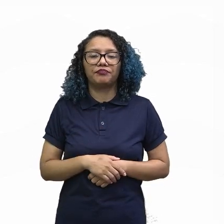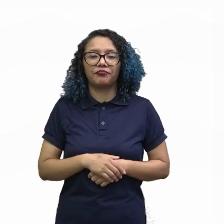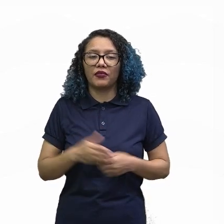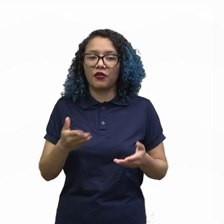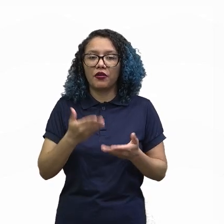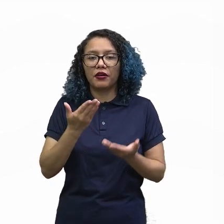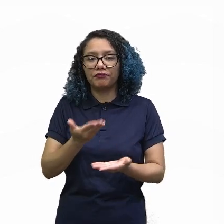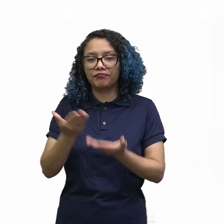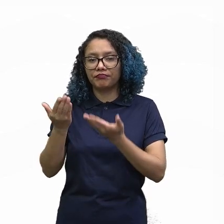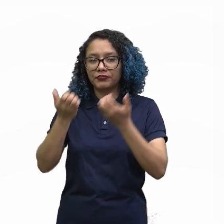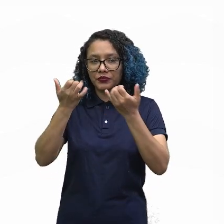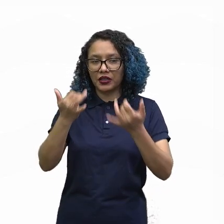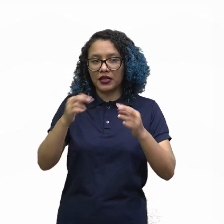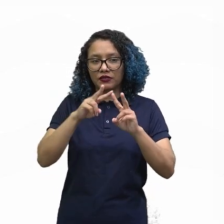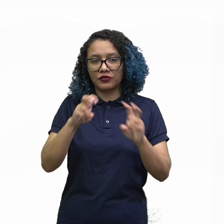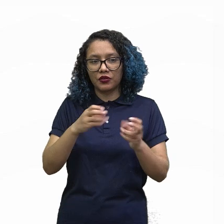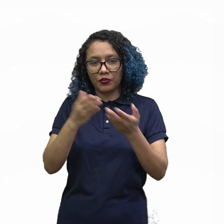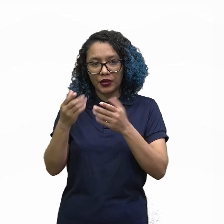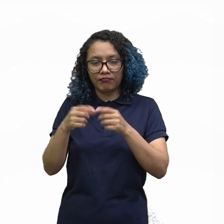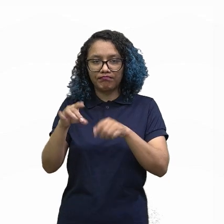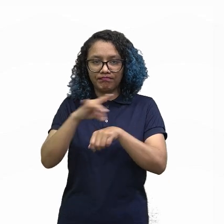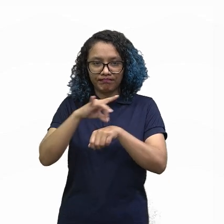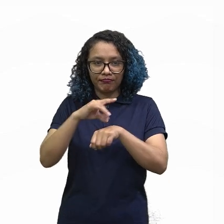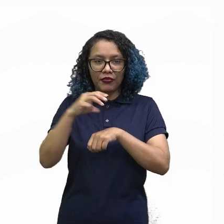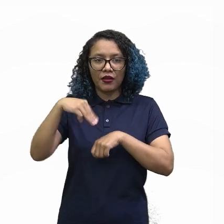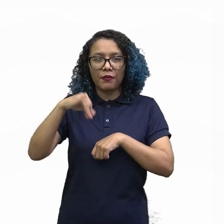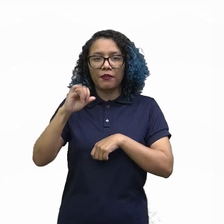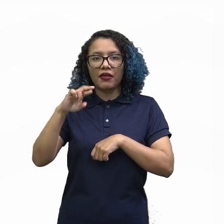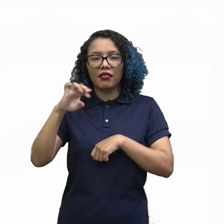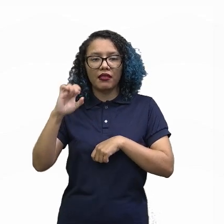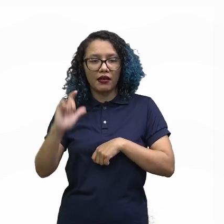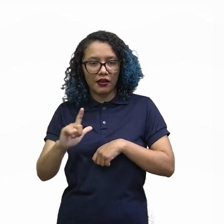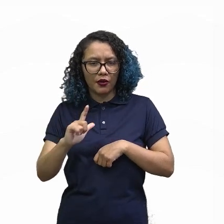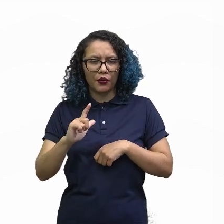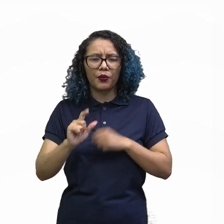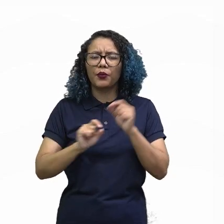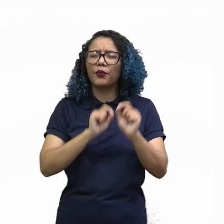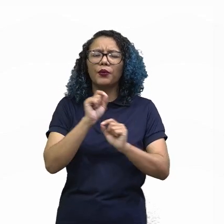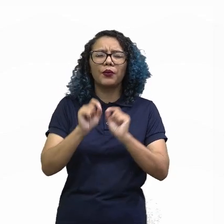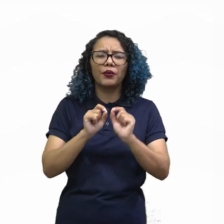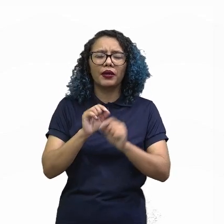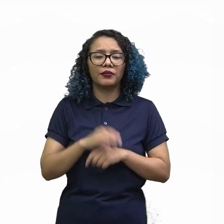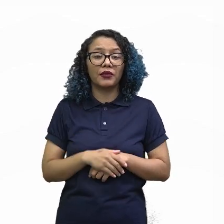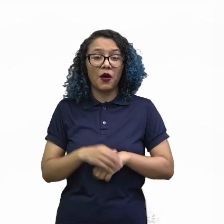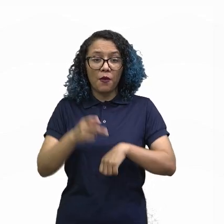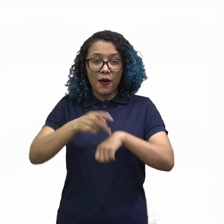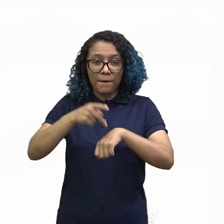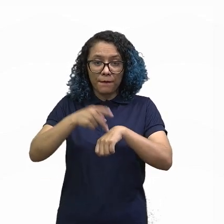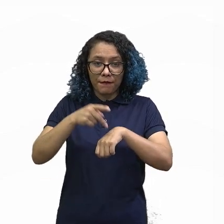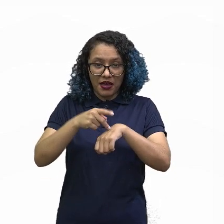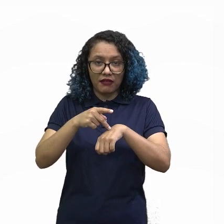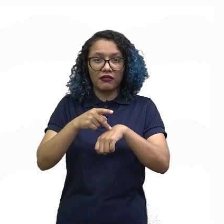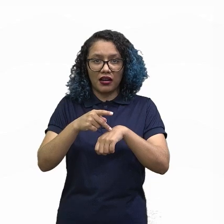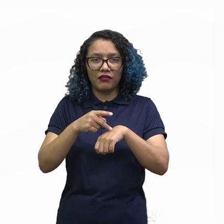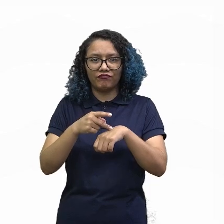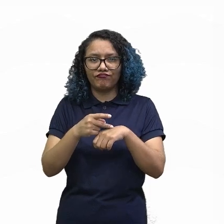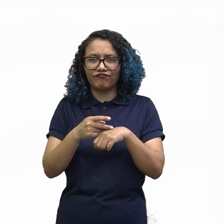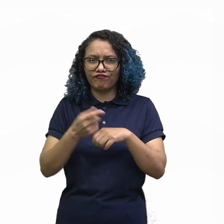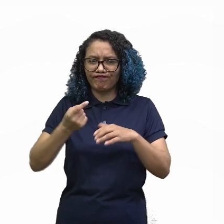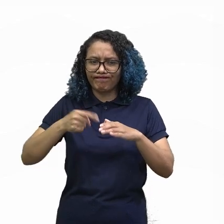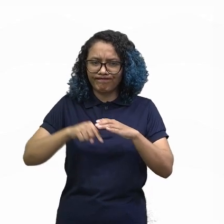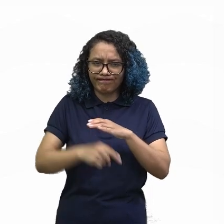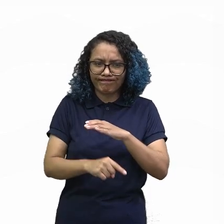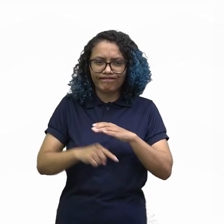carvão mineral, é um desses combustíveis fósseis. O carvão mineral é uma rocha sedimentar fóssil,